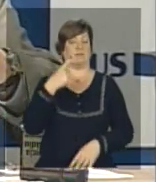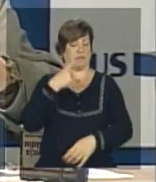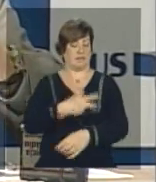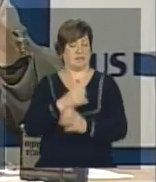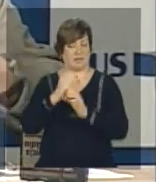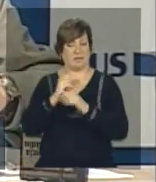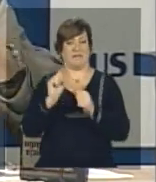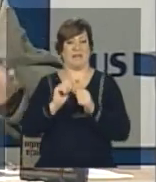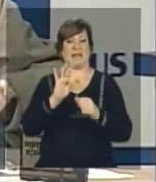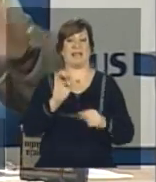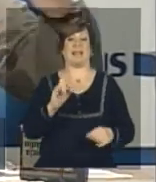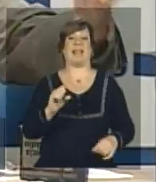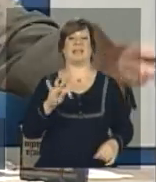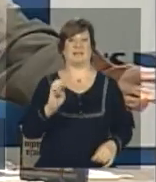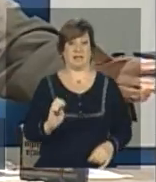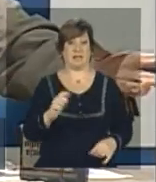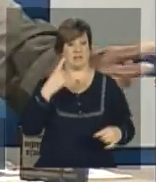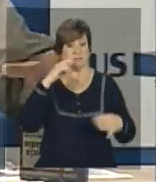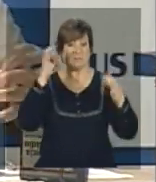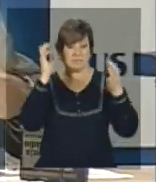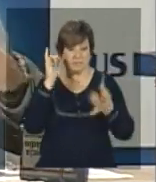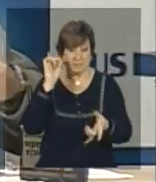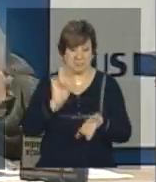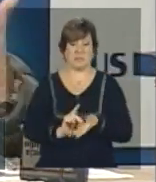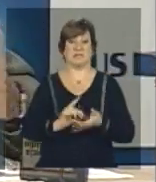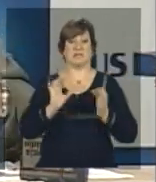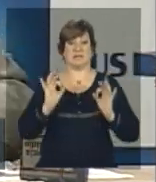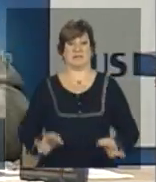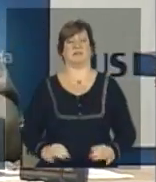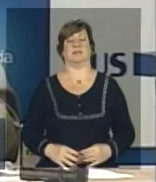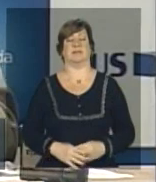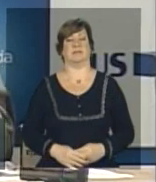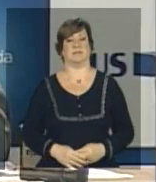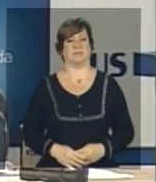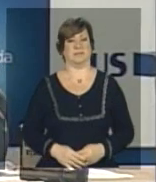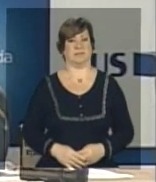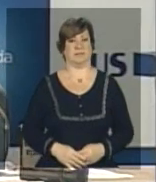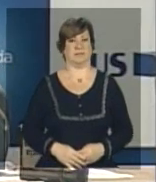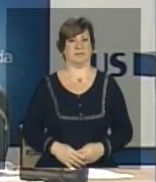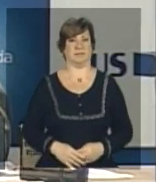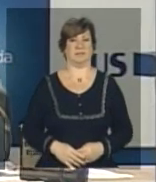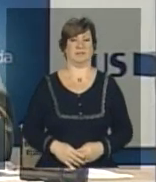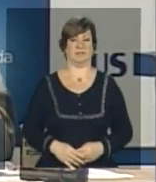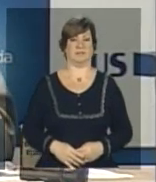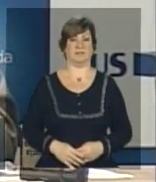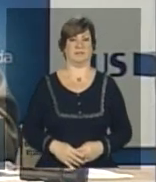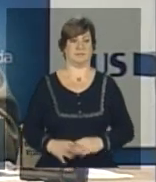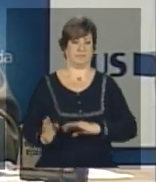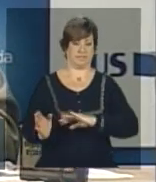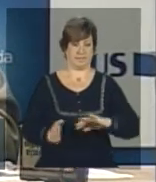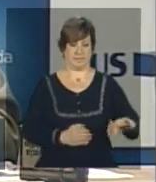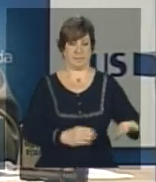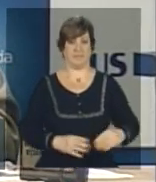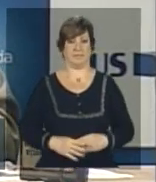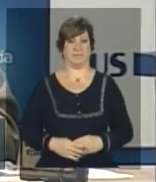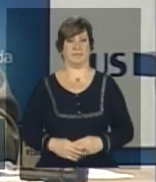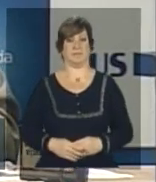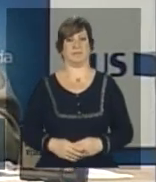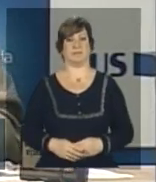gente caracterizar que está começando a transmissão de dengue naquele local. Pode passar o próximo.